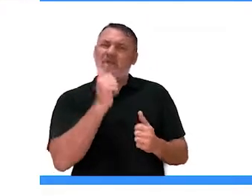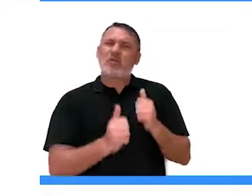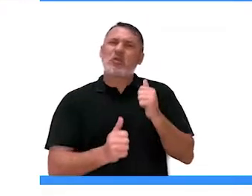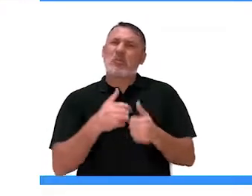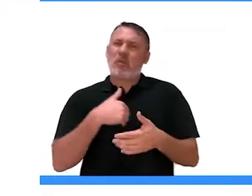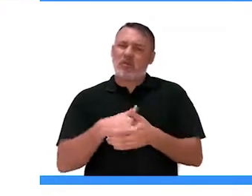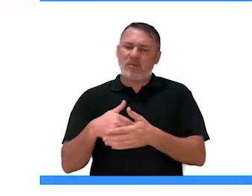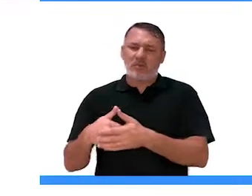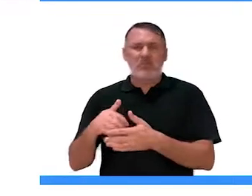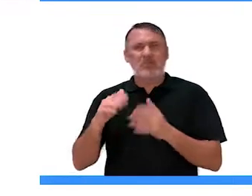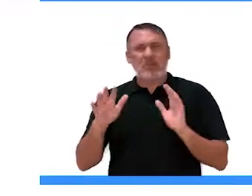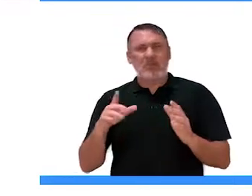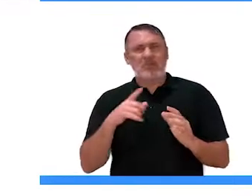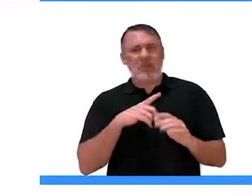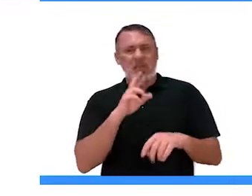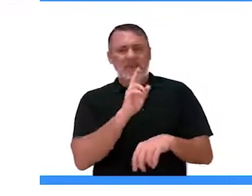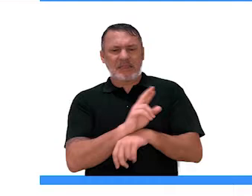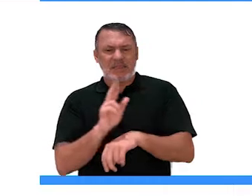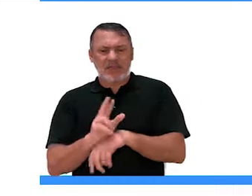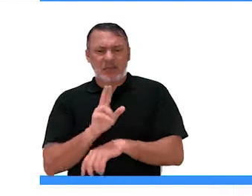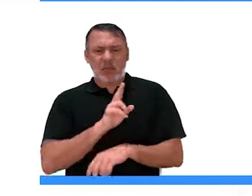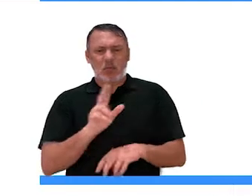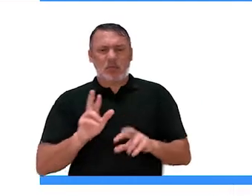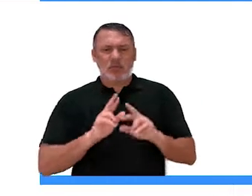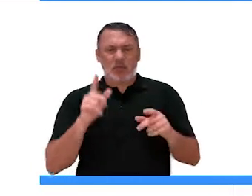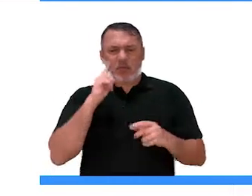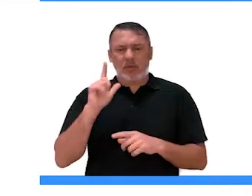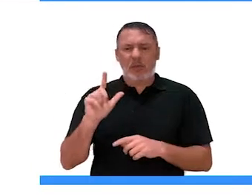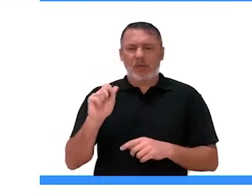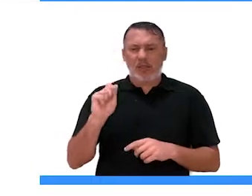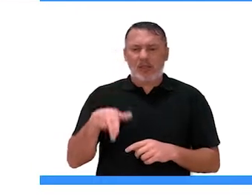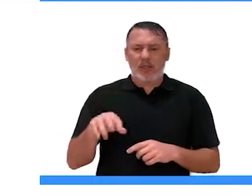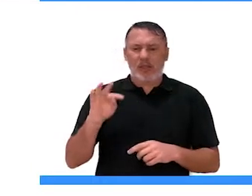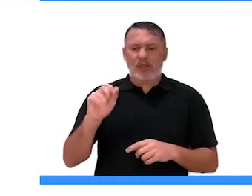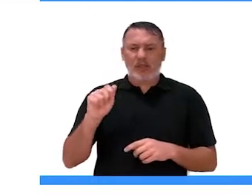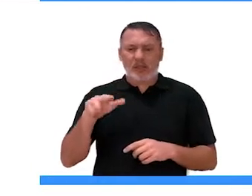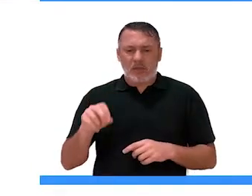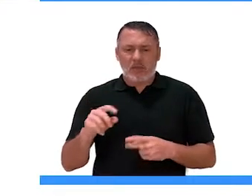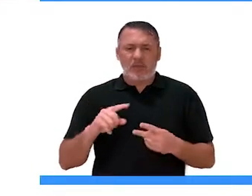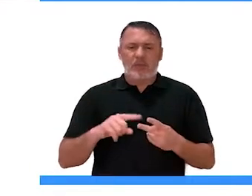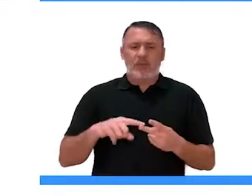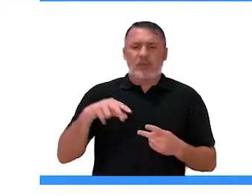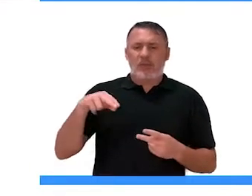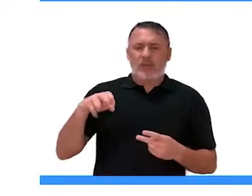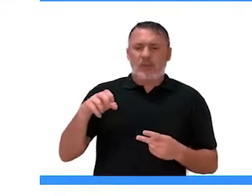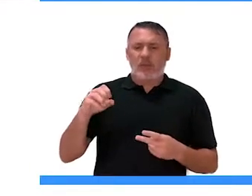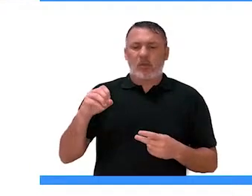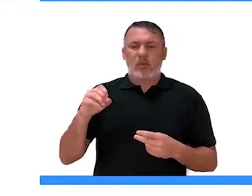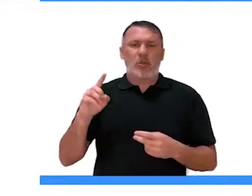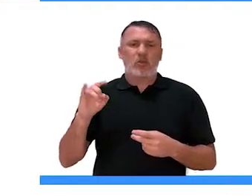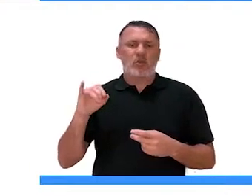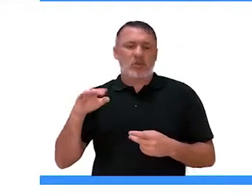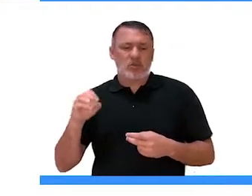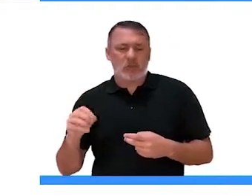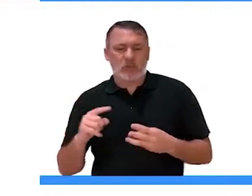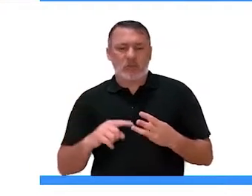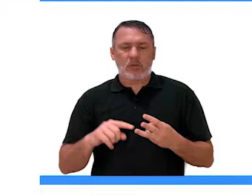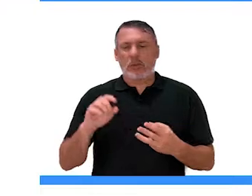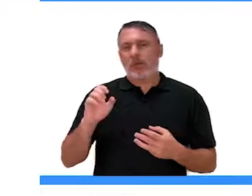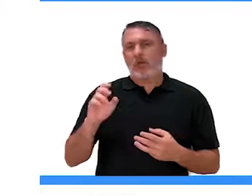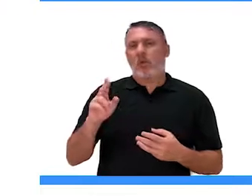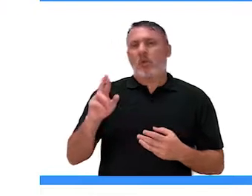futebol, que ainda teria no banco de reservas Lantânio, Neodímio, Praseodímio,